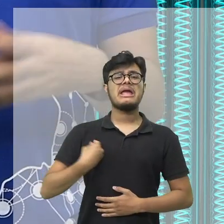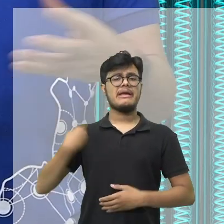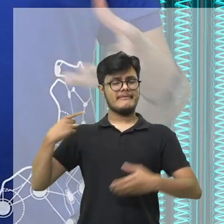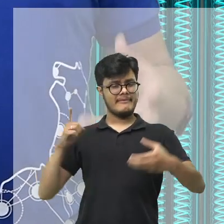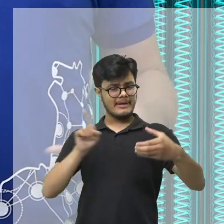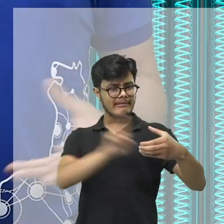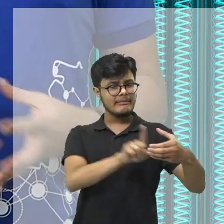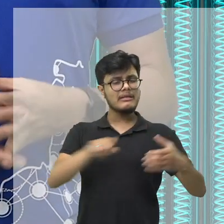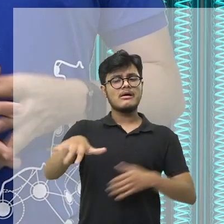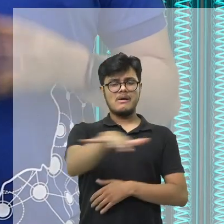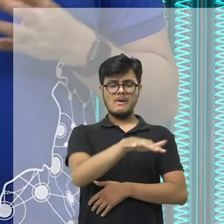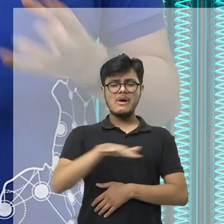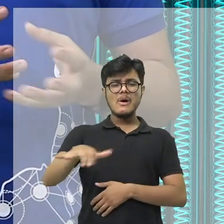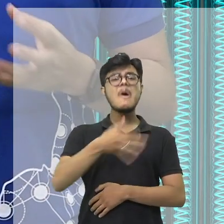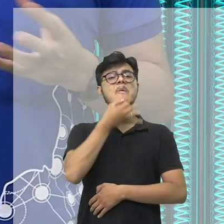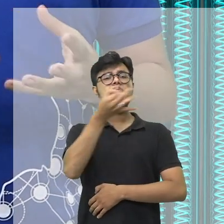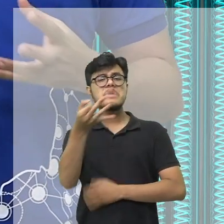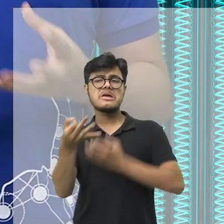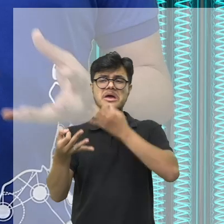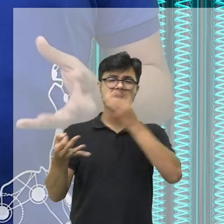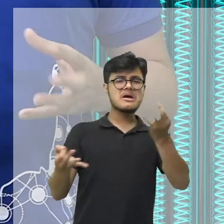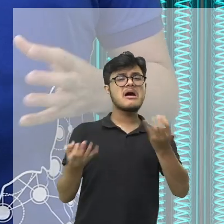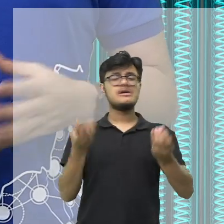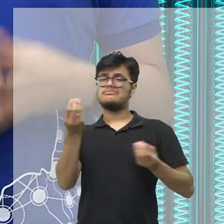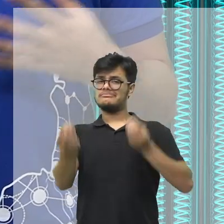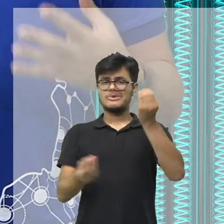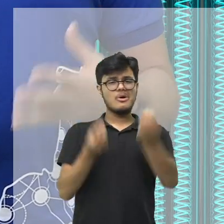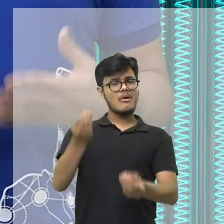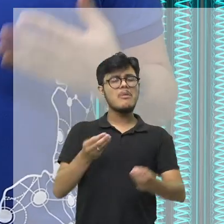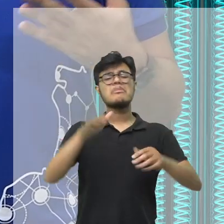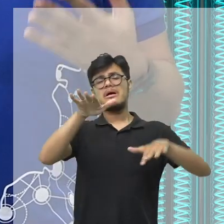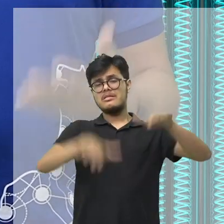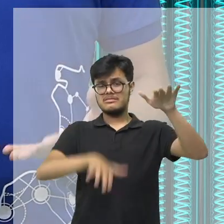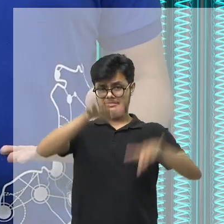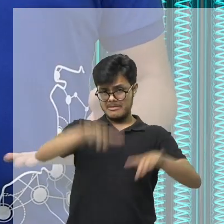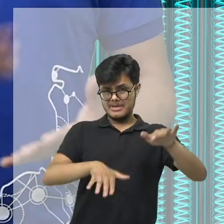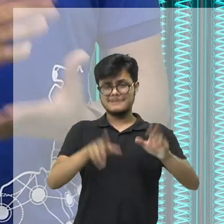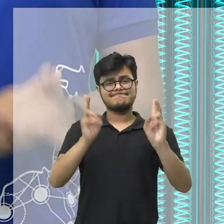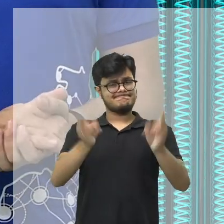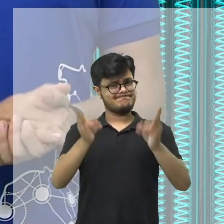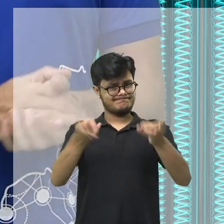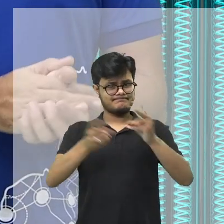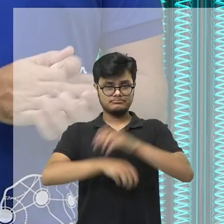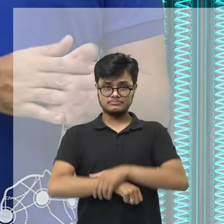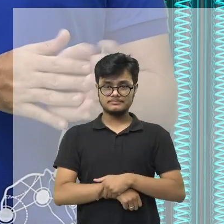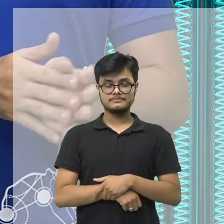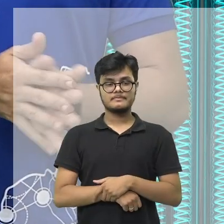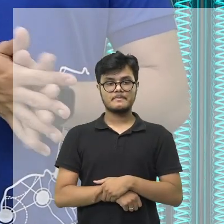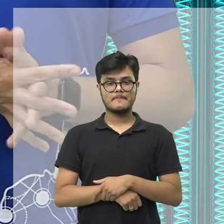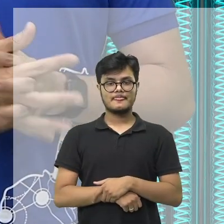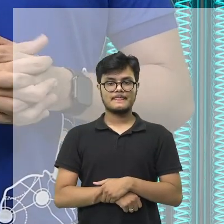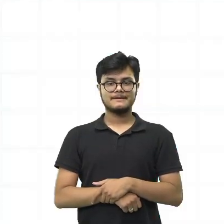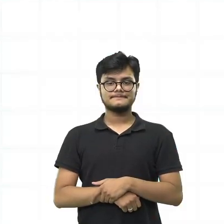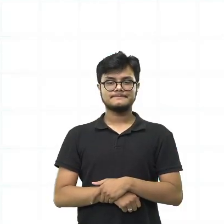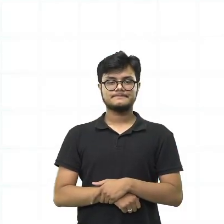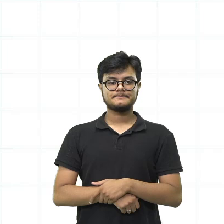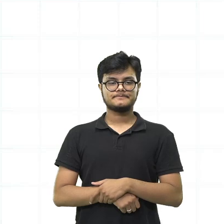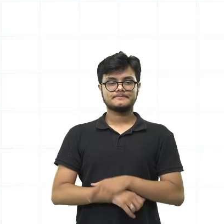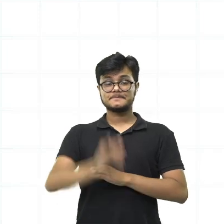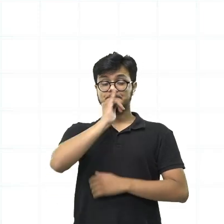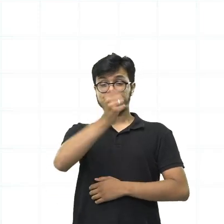parte cultural, né? Essa opinião ela vai divergir sempre, tá bom? Vamos ver mais um exemplo, olha